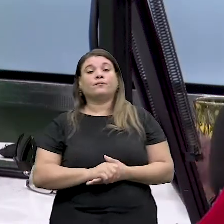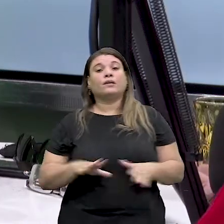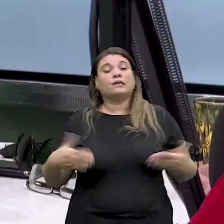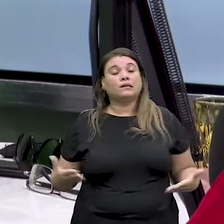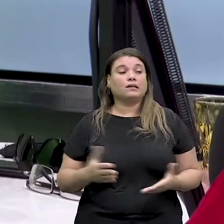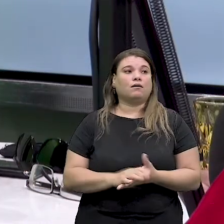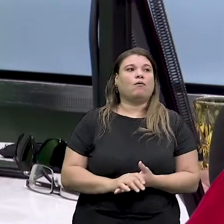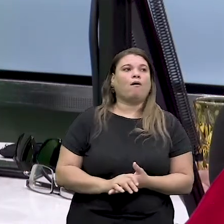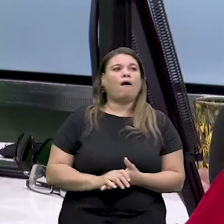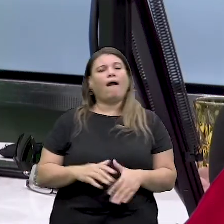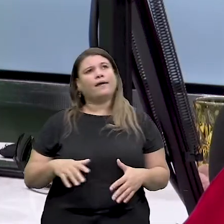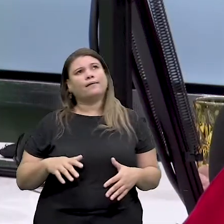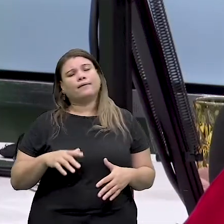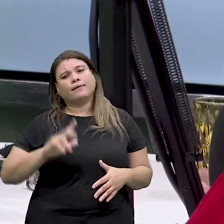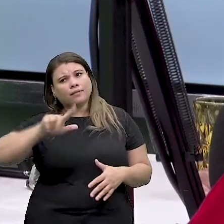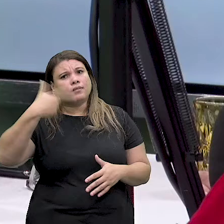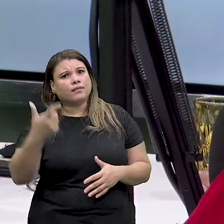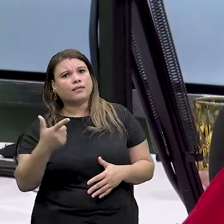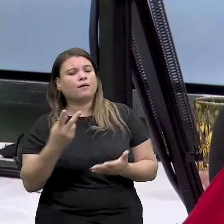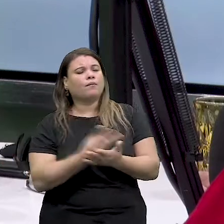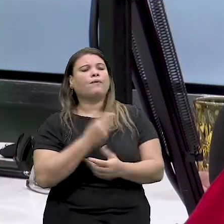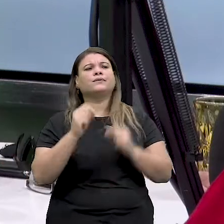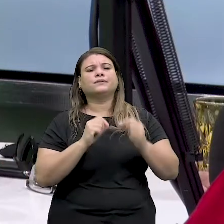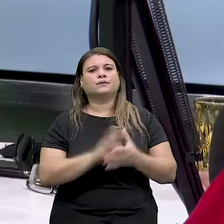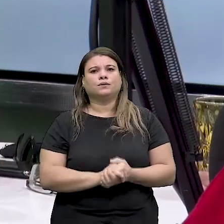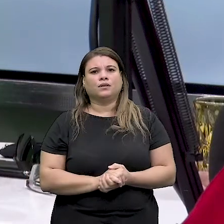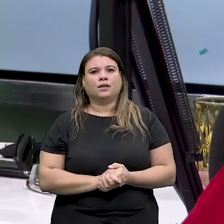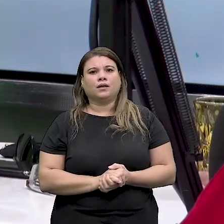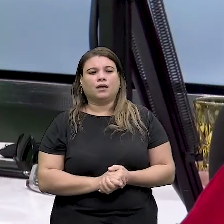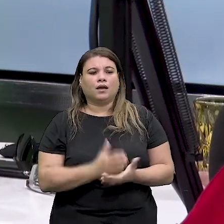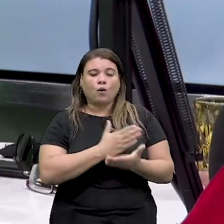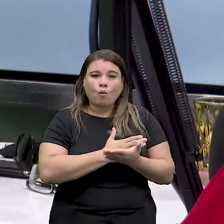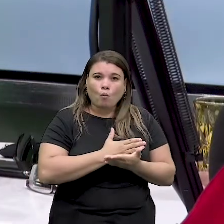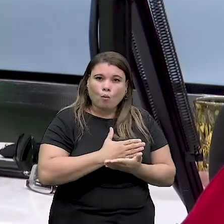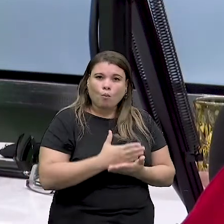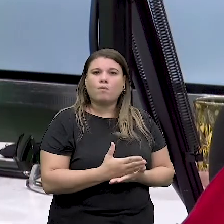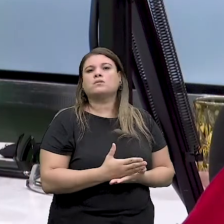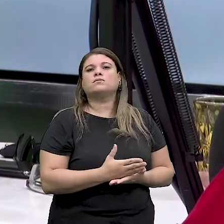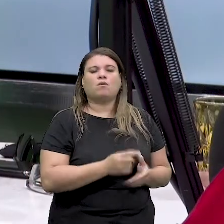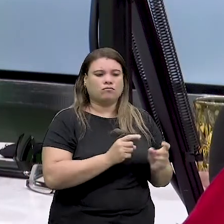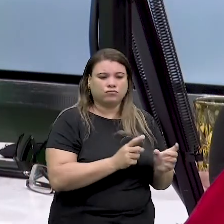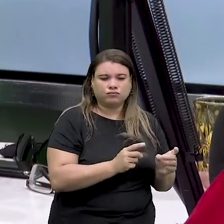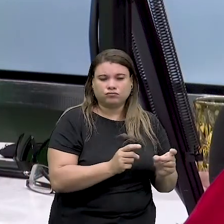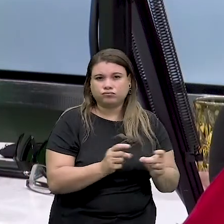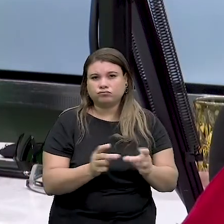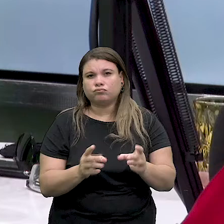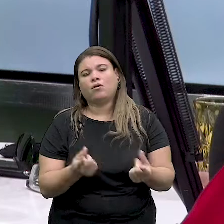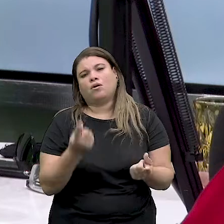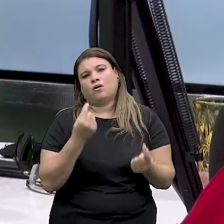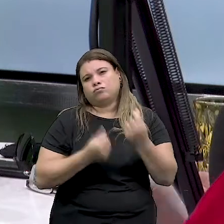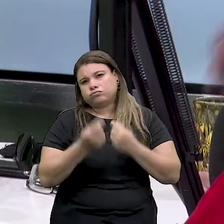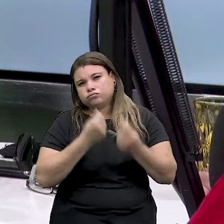intensificou. Aí eles chamaram vários reis e falaram assim, olha, isso aqui é 1 metro, vamos adotar, Val? Aí a